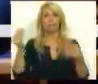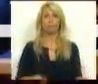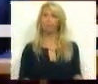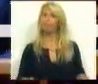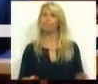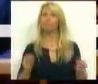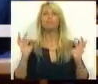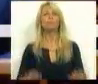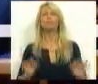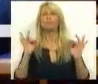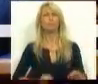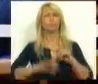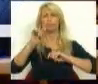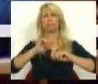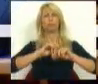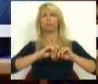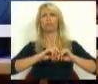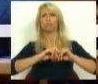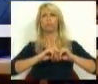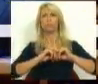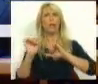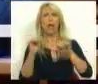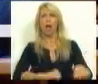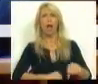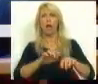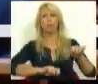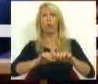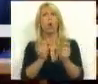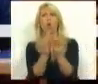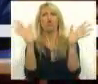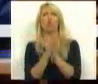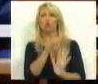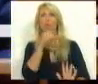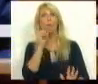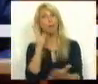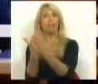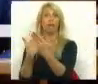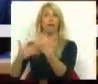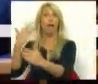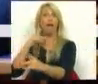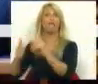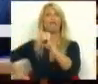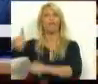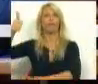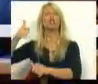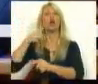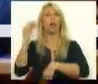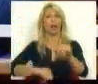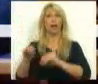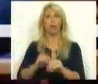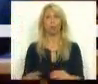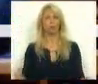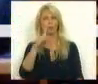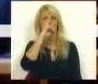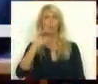rasgou definitivamente todos os compromissos que lhe valeram a vitória eleitoral. Todos estão bem lembrados que o atual Primeiro-Ministro criou